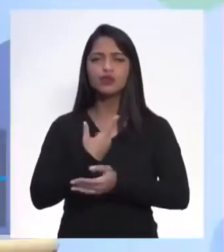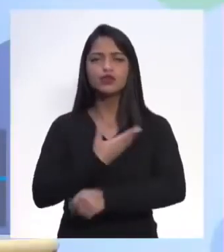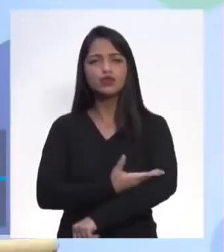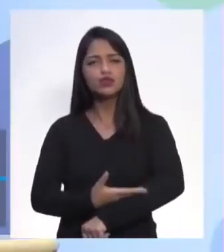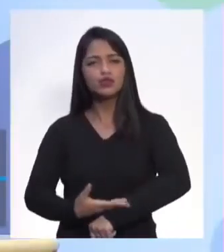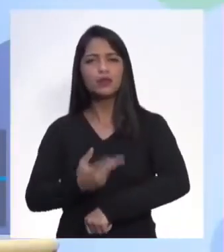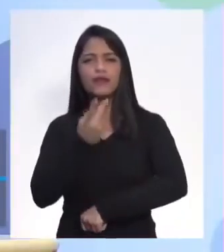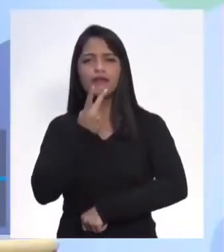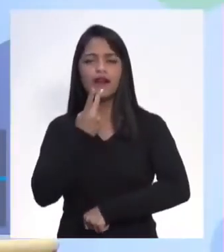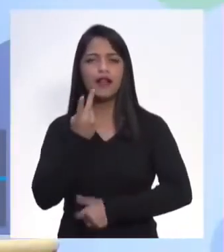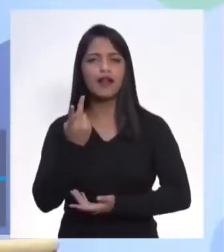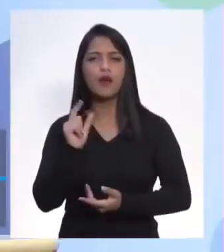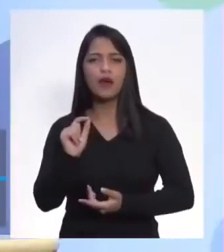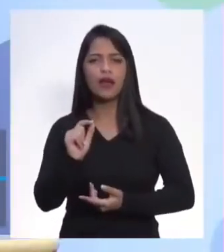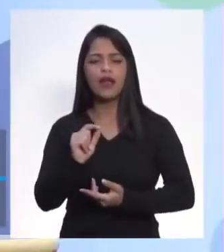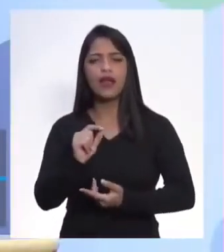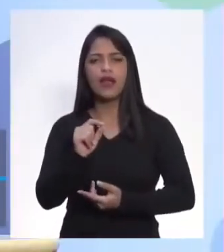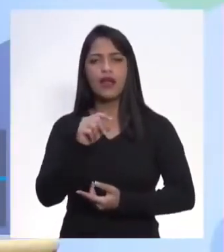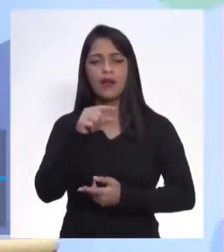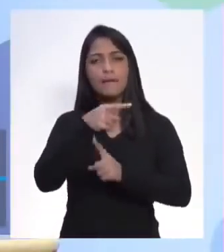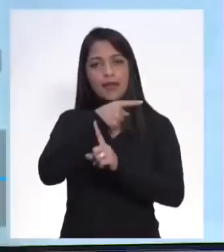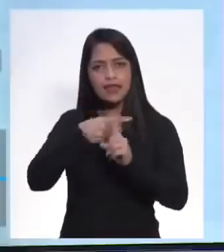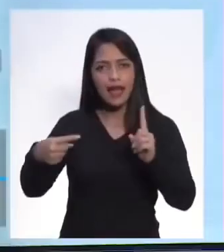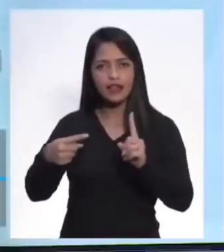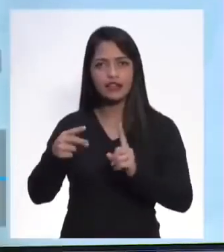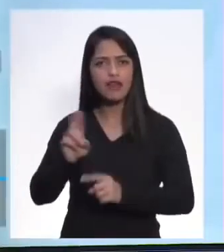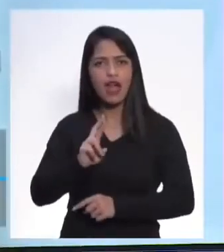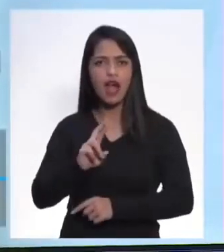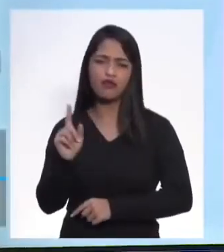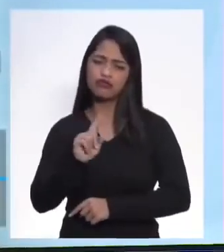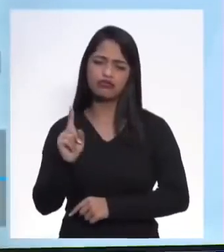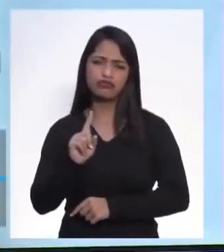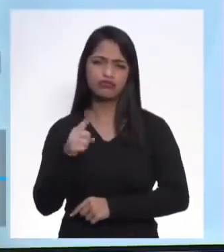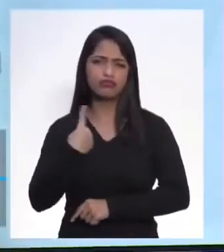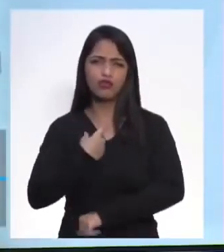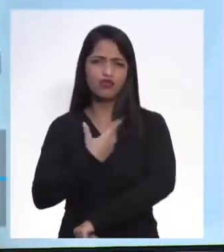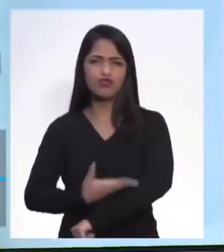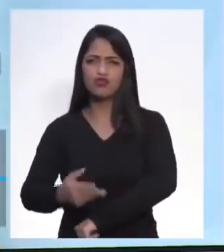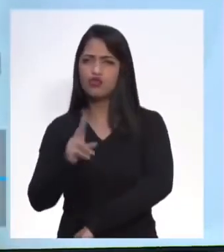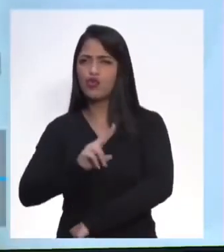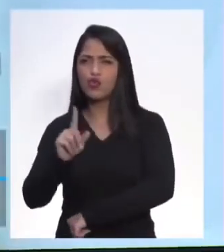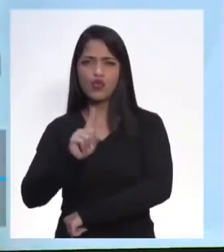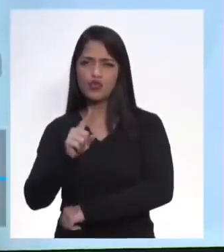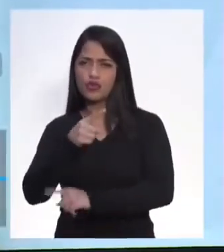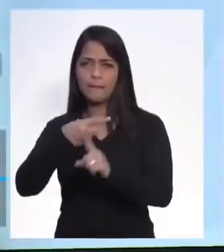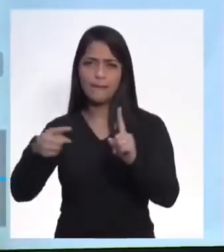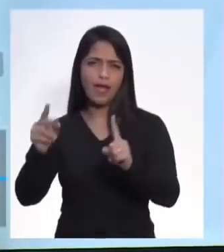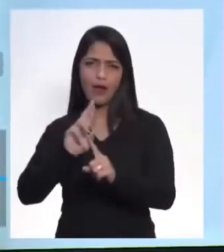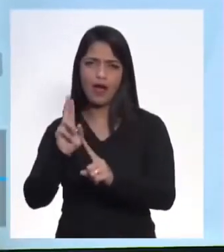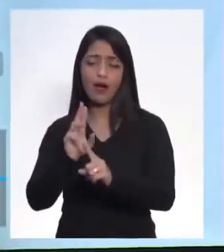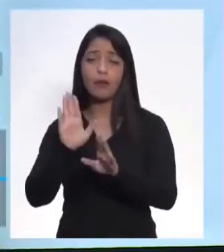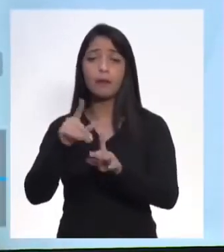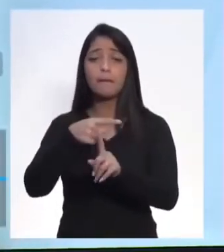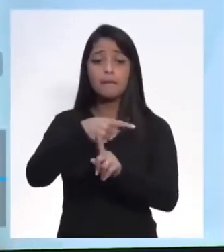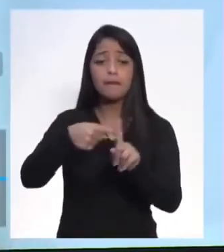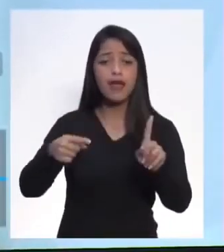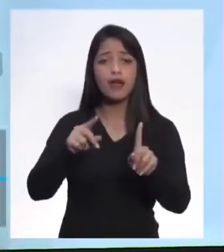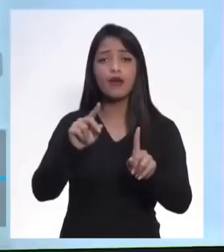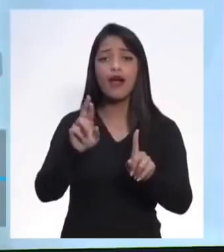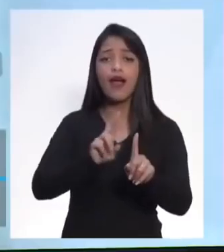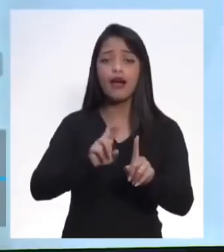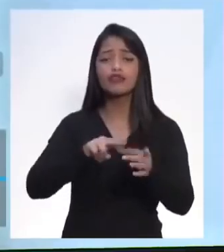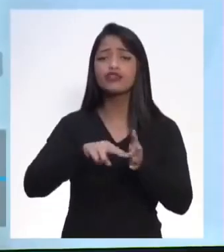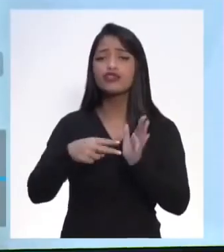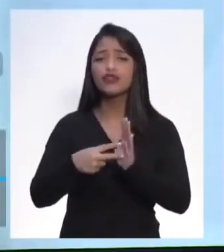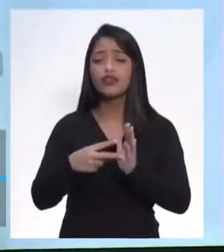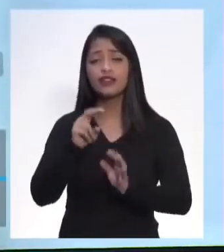deixa de representar metade do real. Pois é, não é? Meio real, na realidade, é o famoso 50 centavos. Não é?